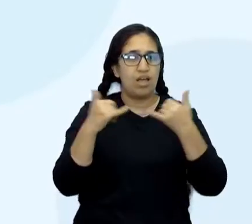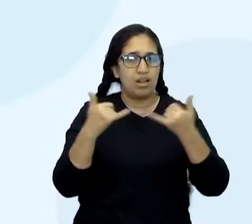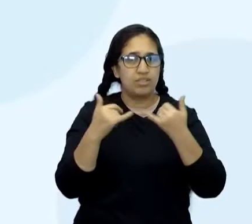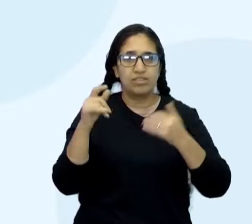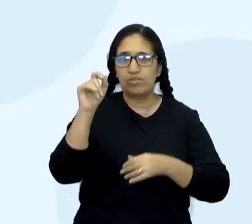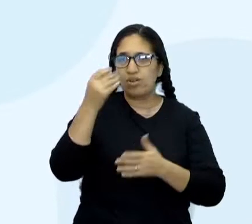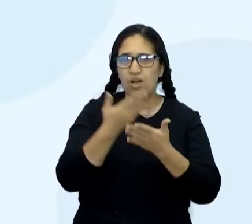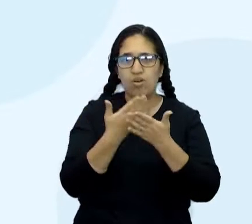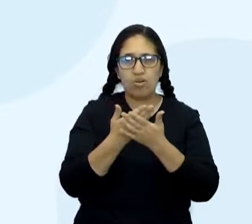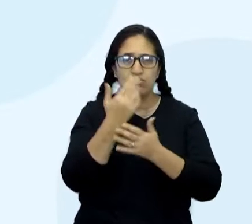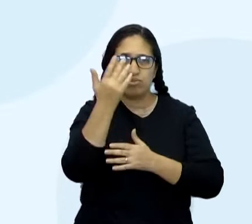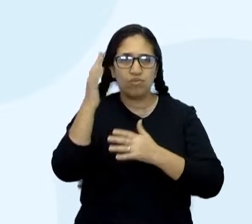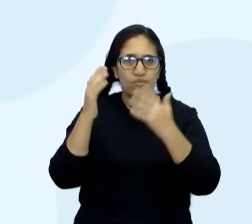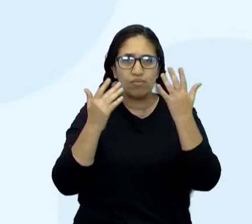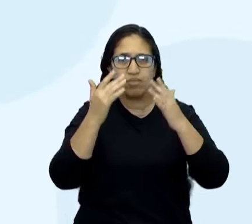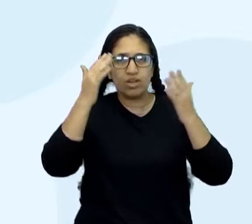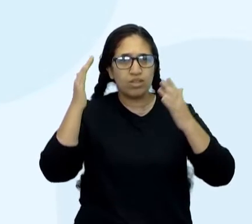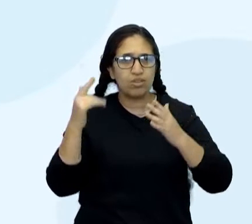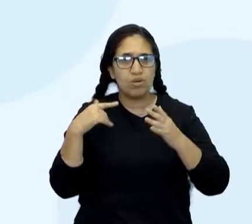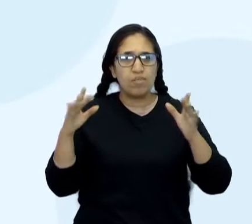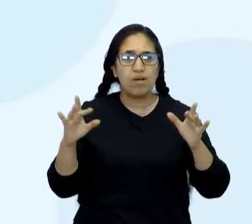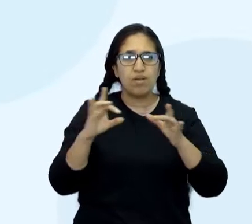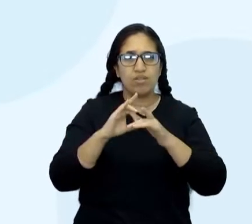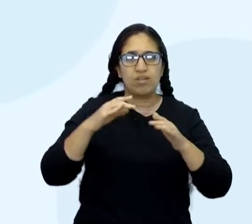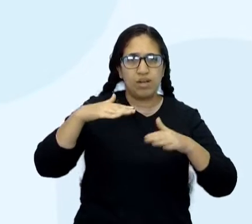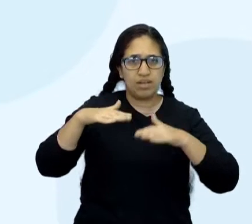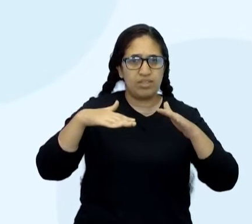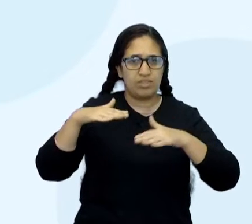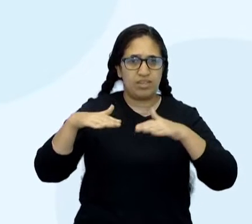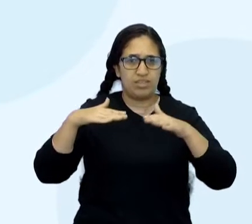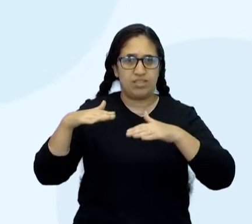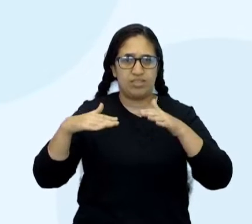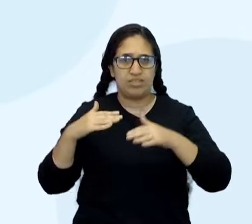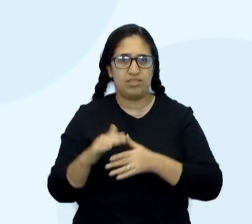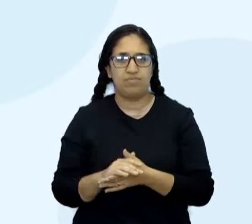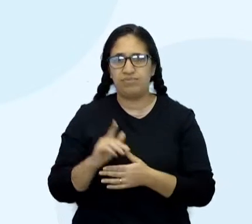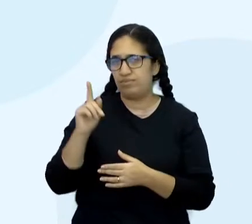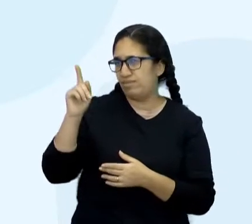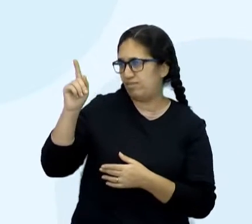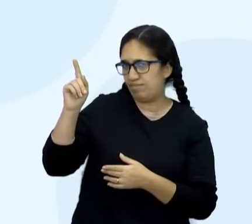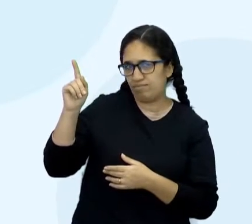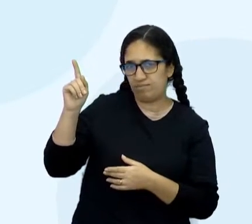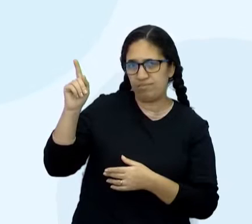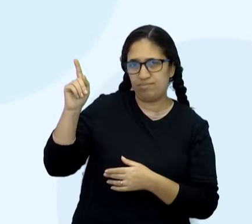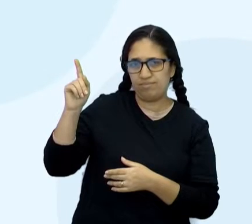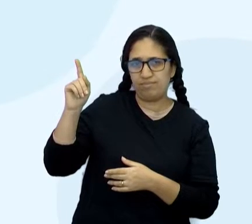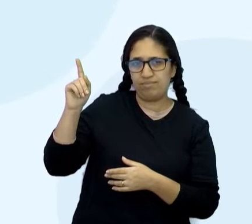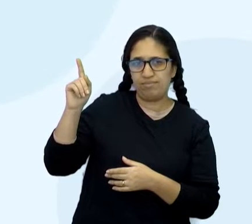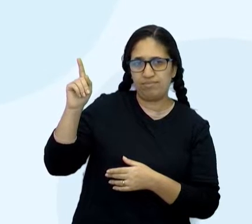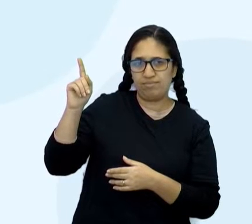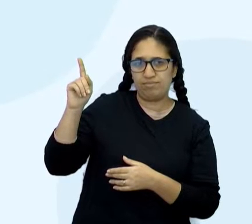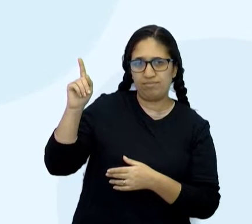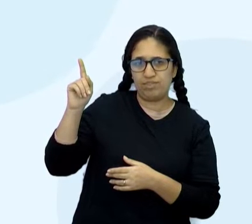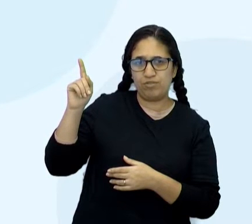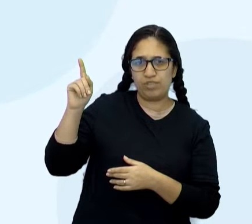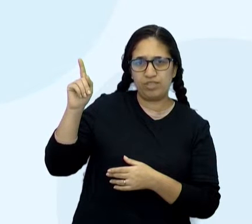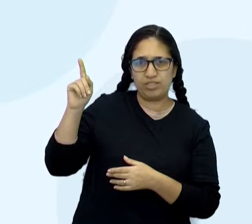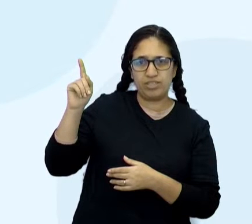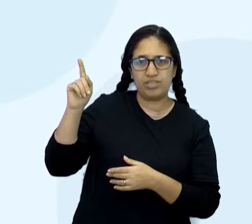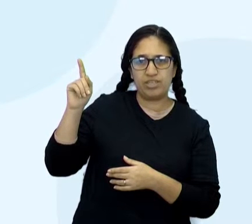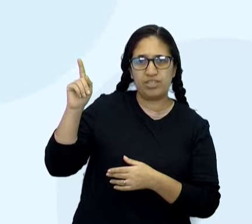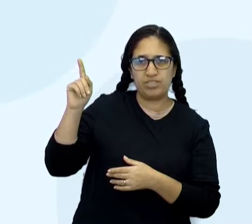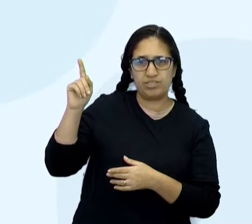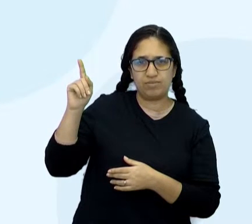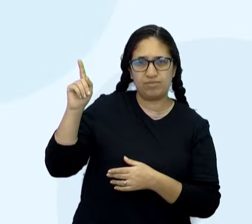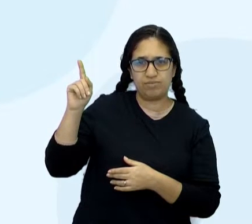estudo dos fenômenos associados ao movimento de cargas elétricas, né? Quem tem cargas elétricas são só os elétrons e os prótons, né? É